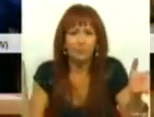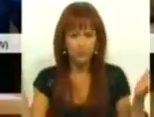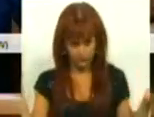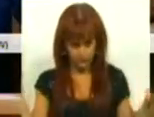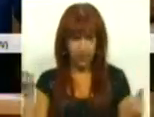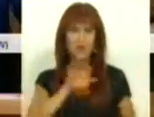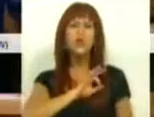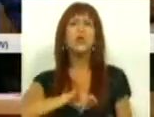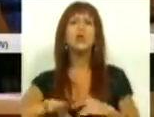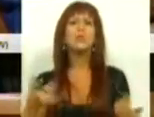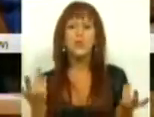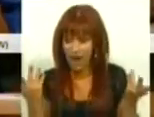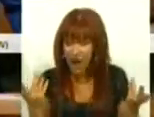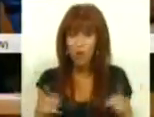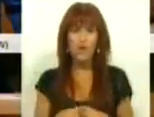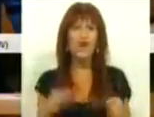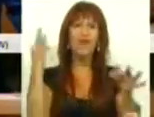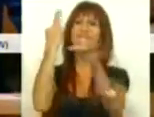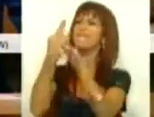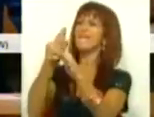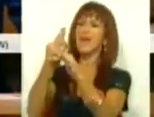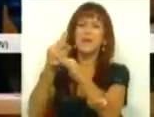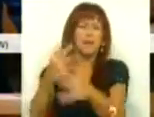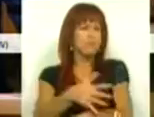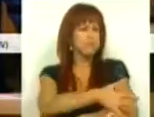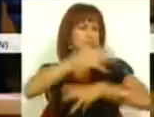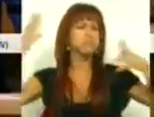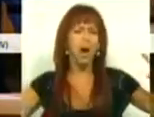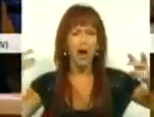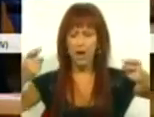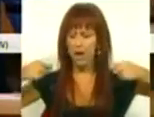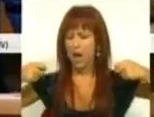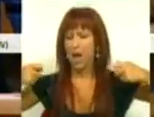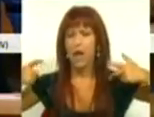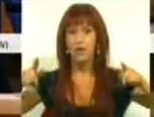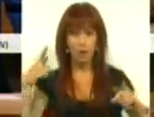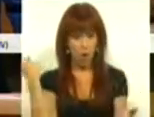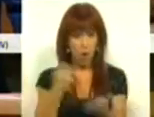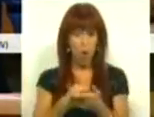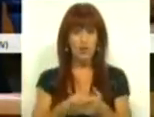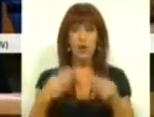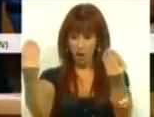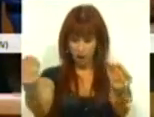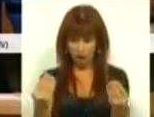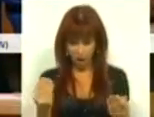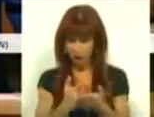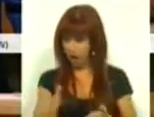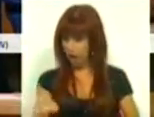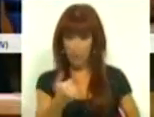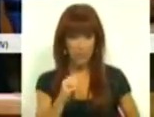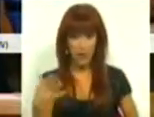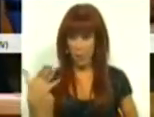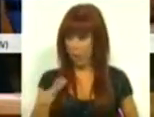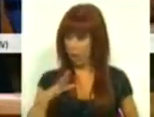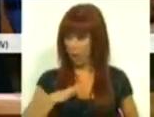desperdiçada. Senhores deputados, foi uma festa sem dimensão. Um despesismo cuja conta haveria de ser apresentada a partir de